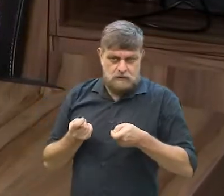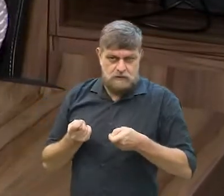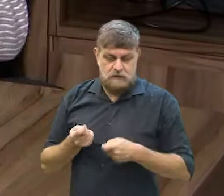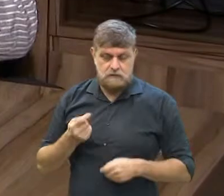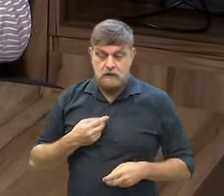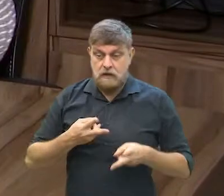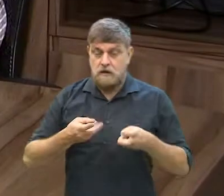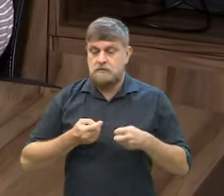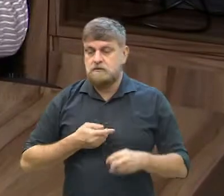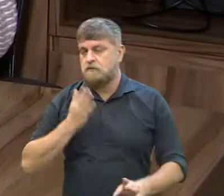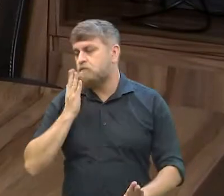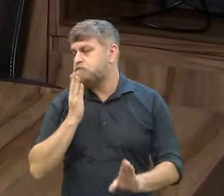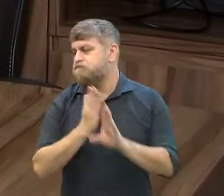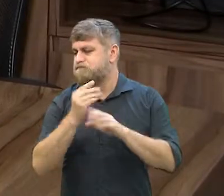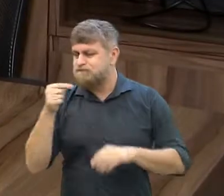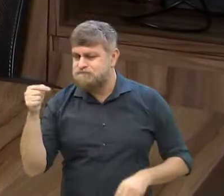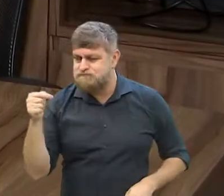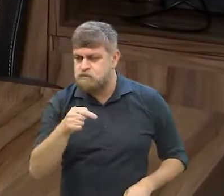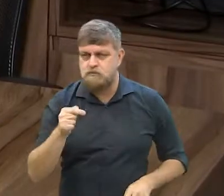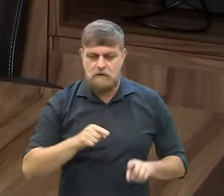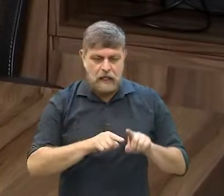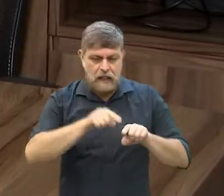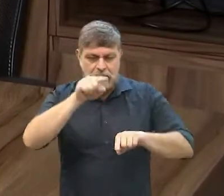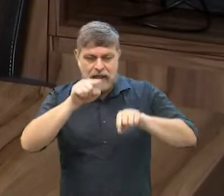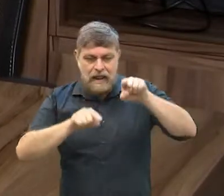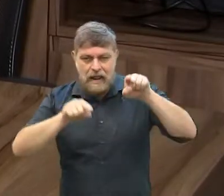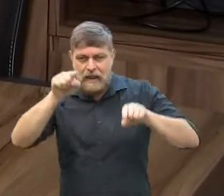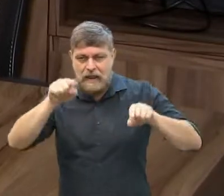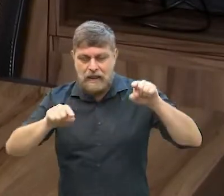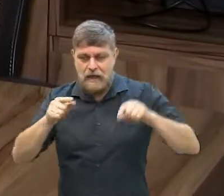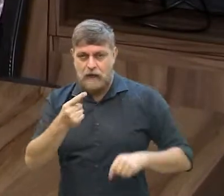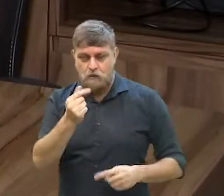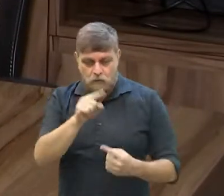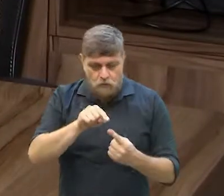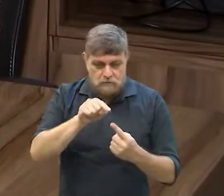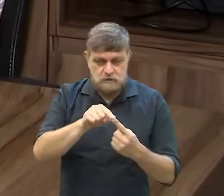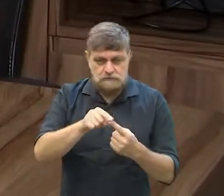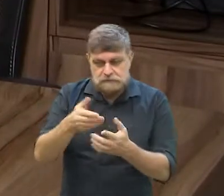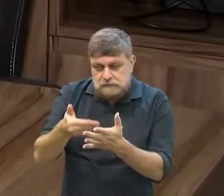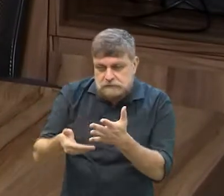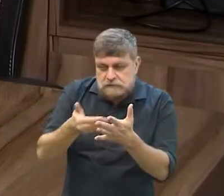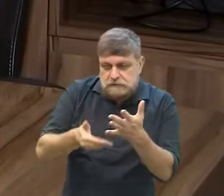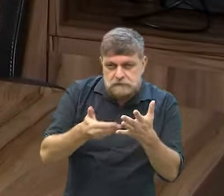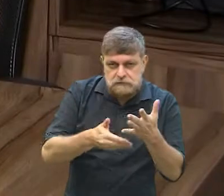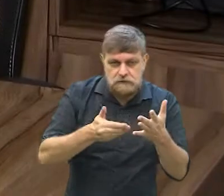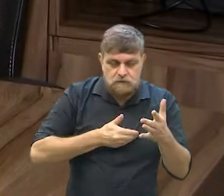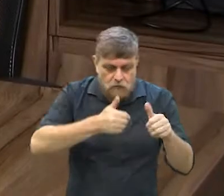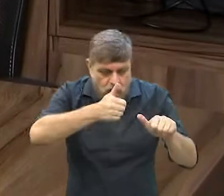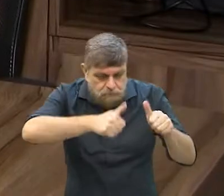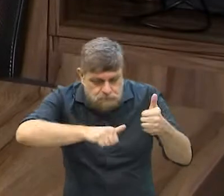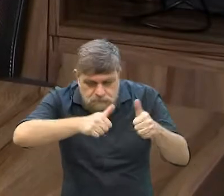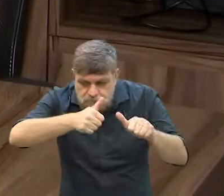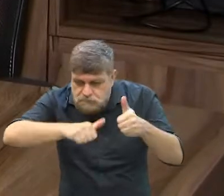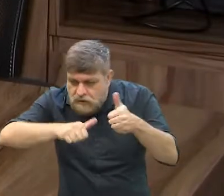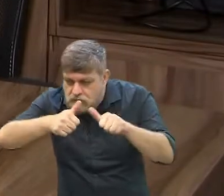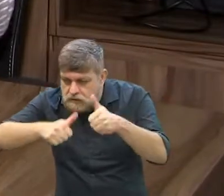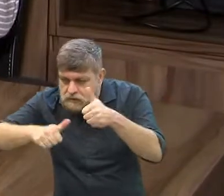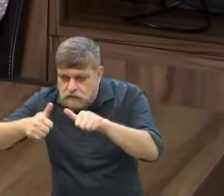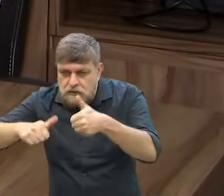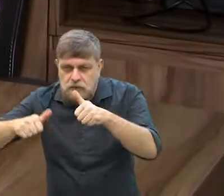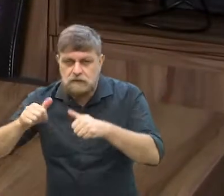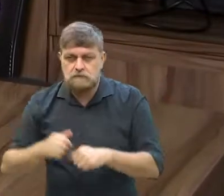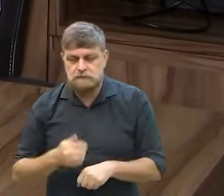que eu estou variando em relação à minha meta. E vou fazendo as análises críticas em cima dessas variações.